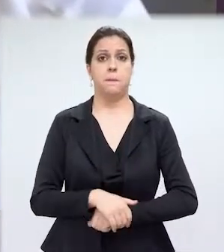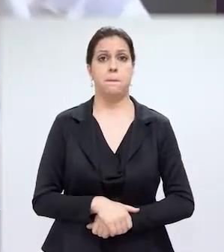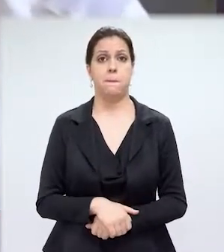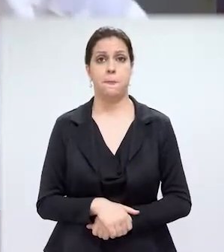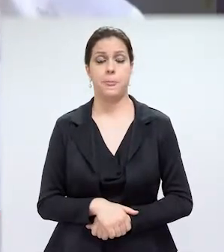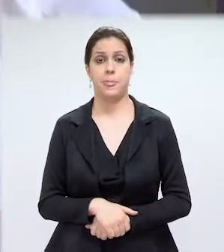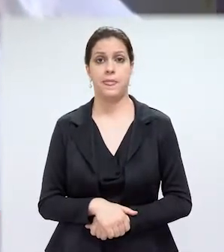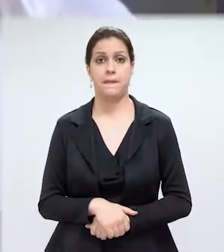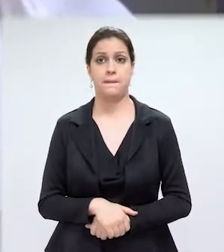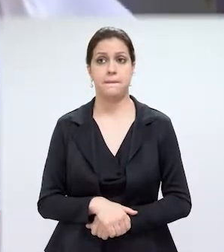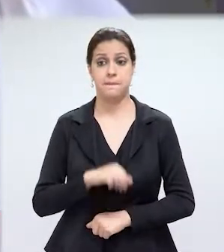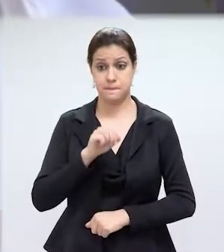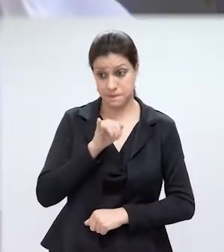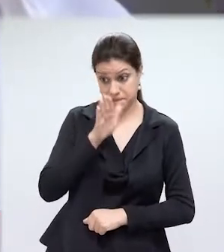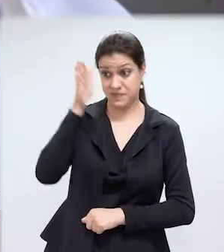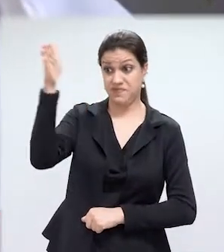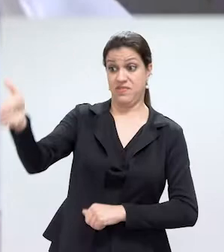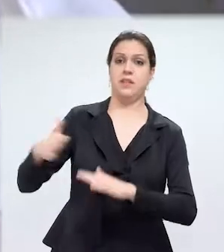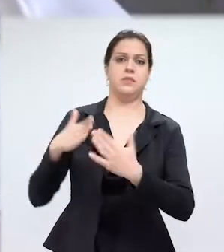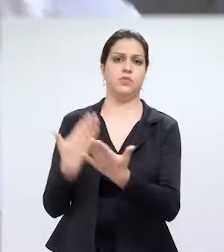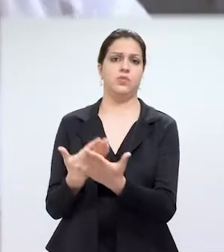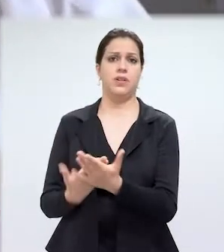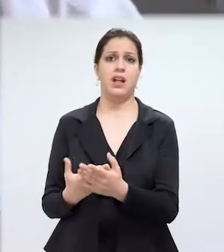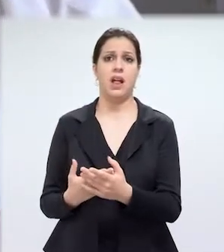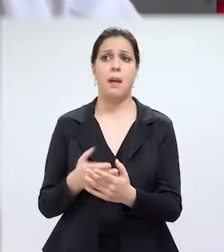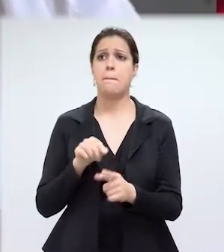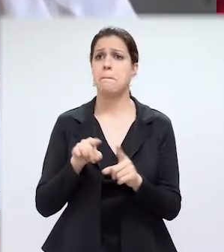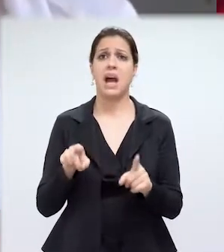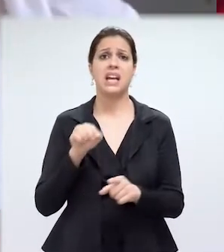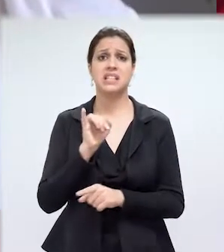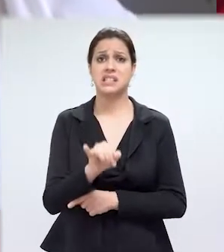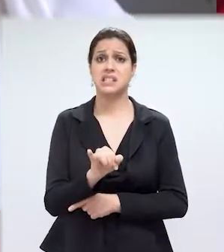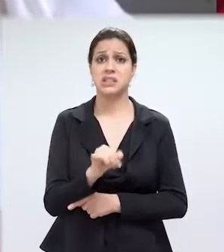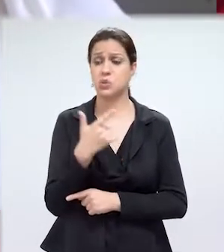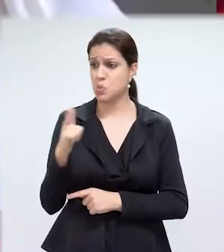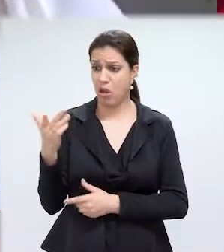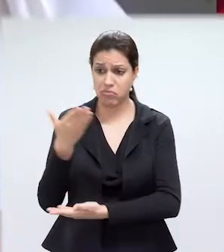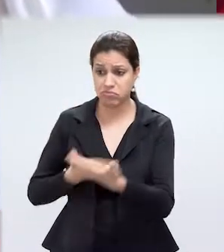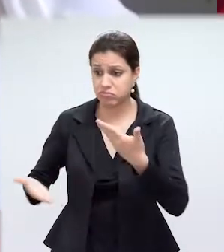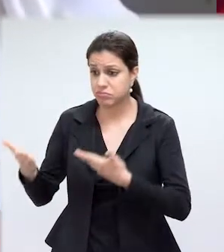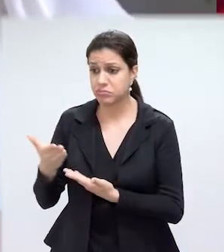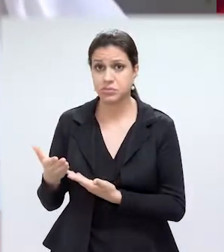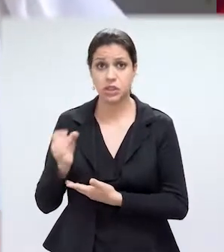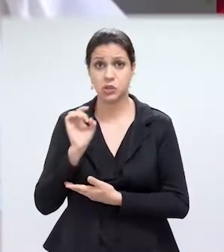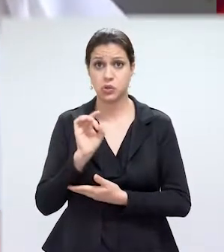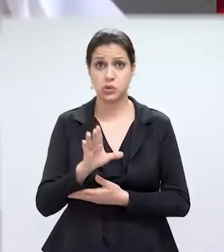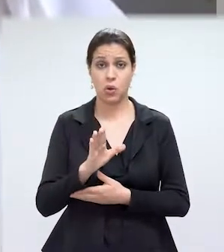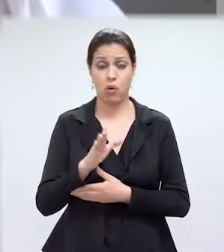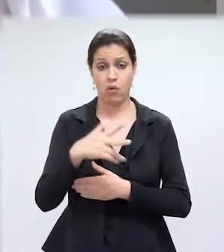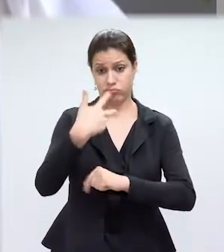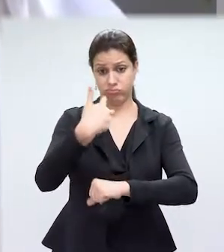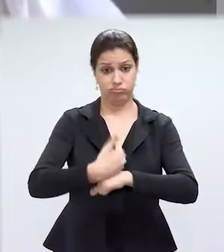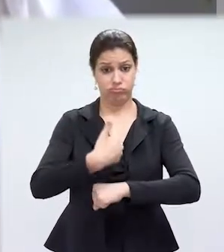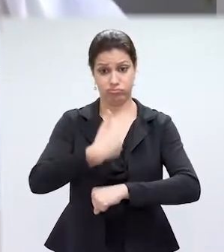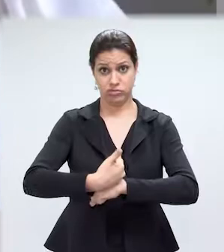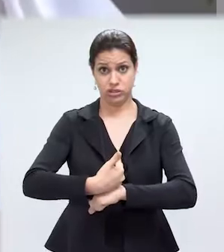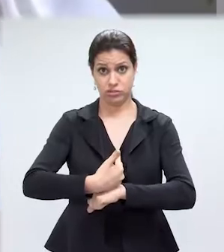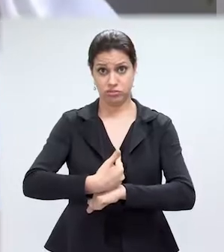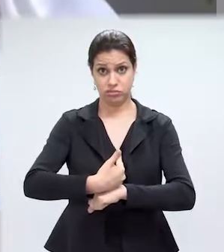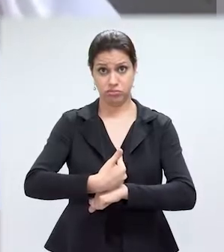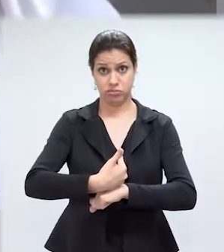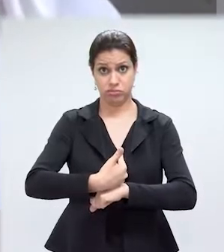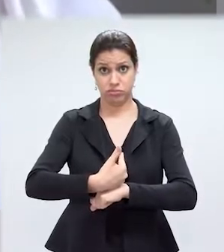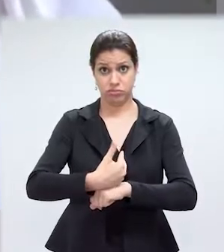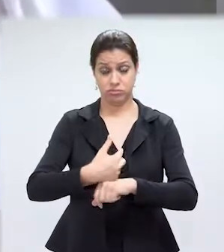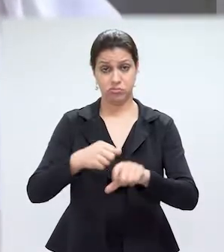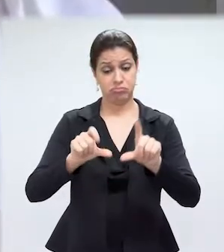pares, com os coleguinhas, não é? Quando há essa convivência. Quando não há essa convivência e é